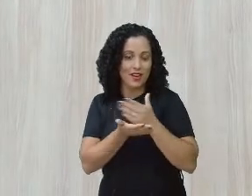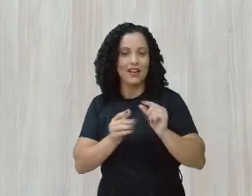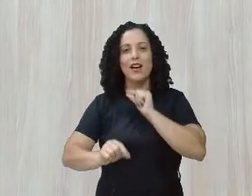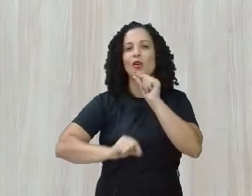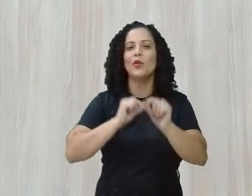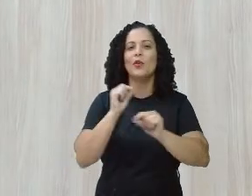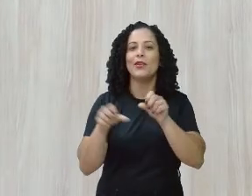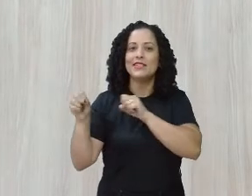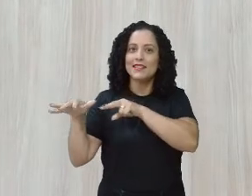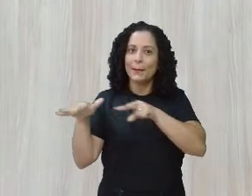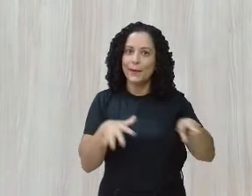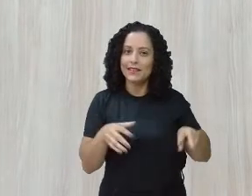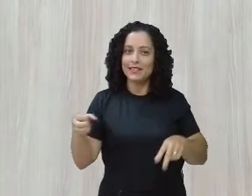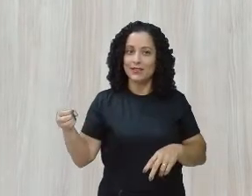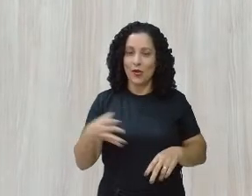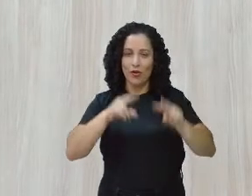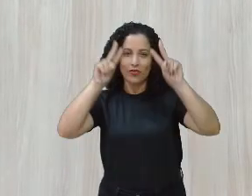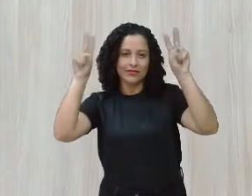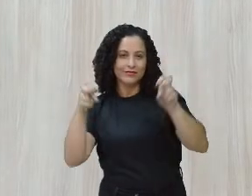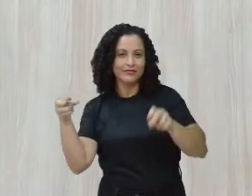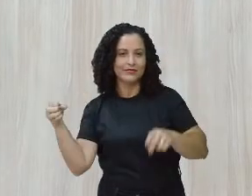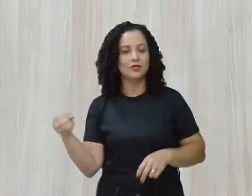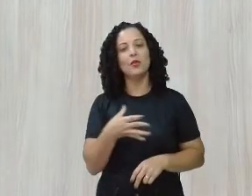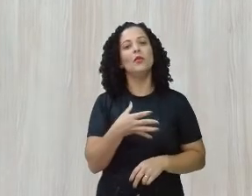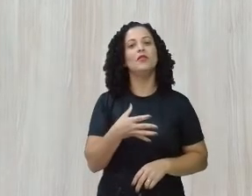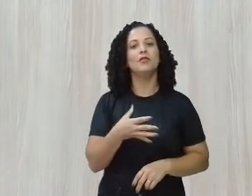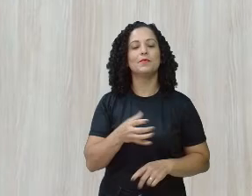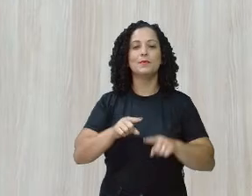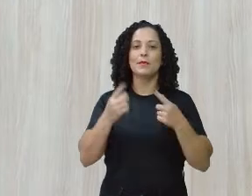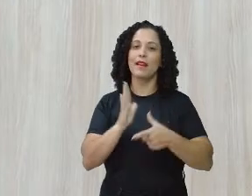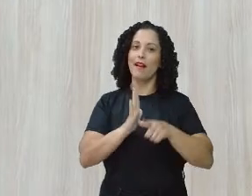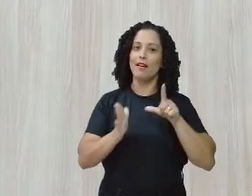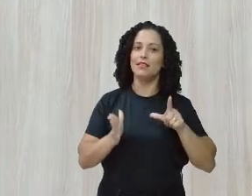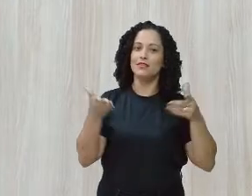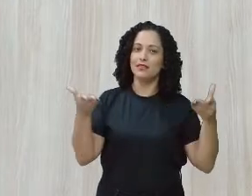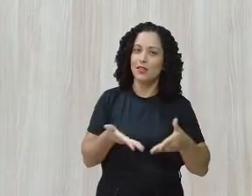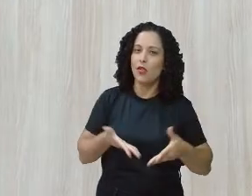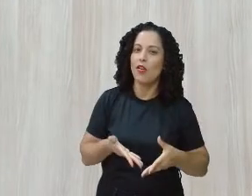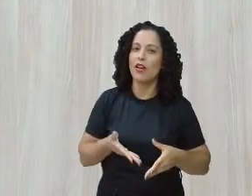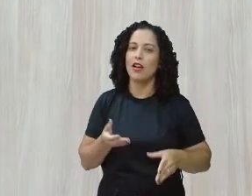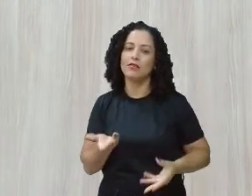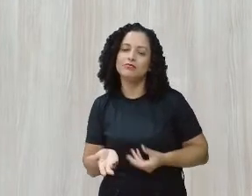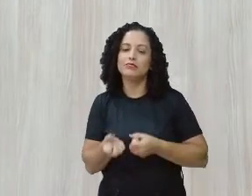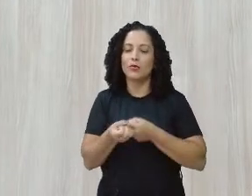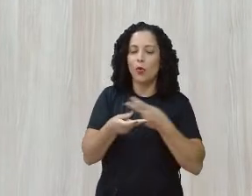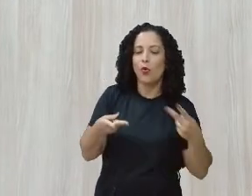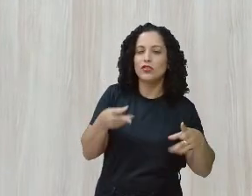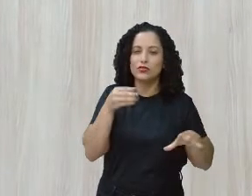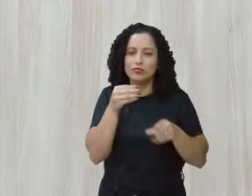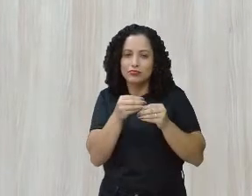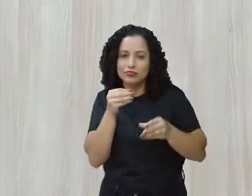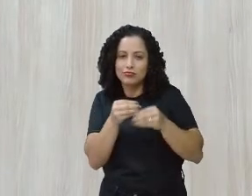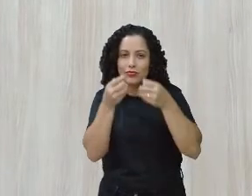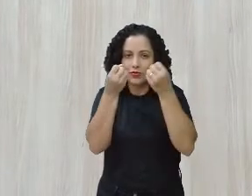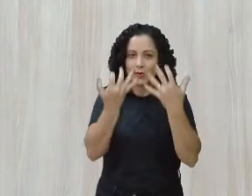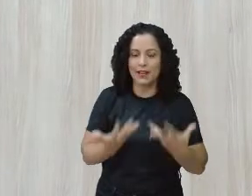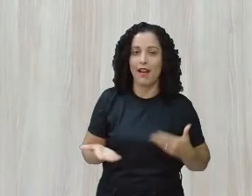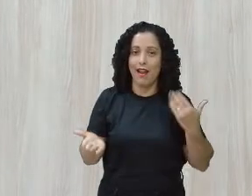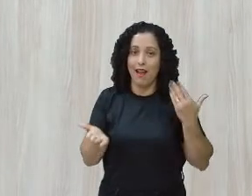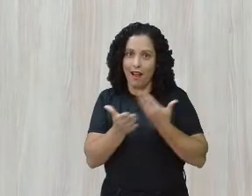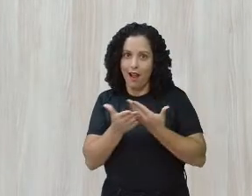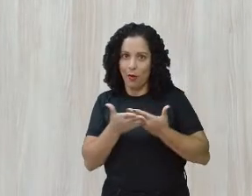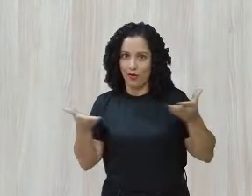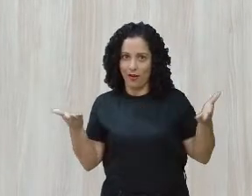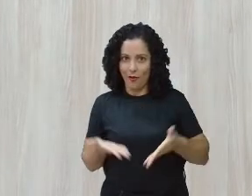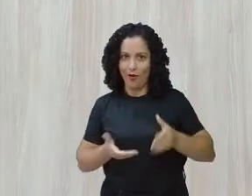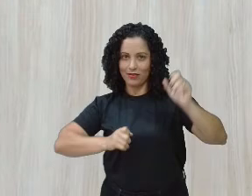uma semana nova, um assunto novo, tá bem? Mas antes eu vou informar algumas coisinhas. Essa aula, ela está ao